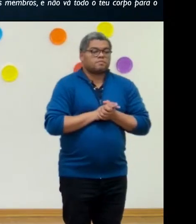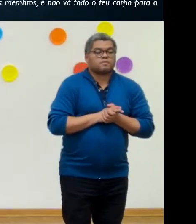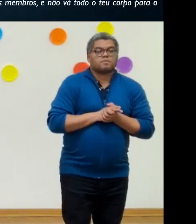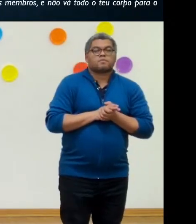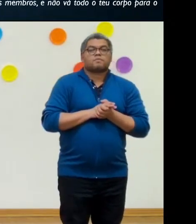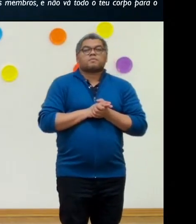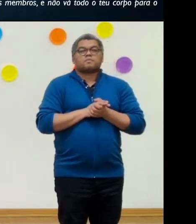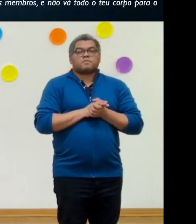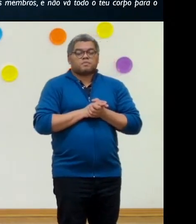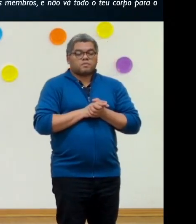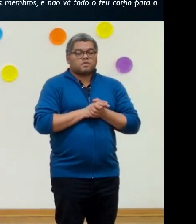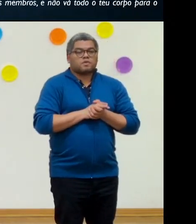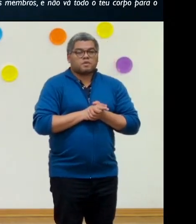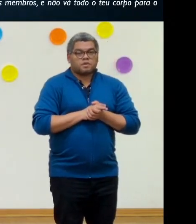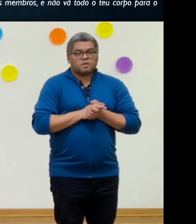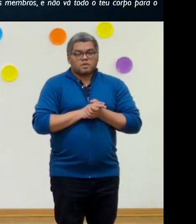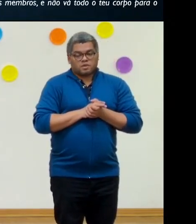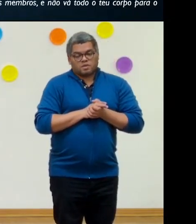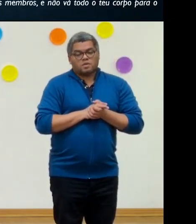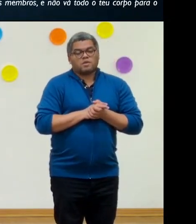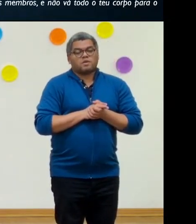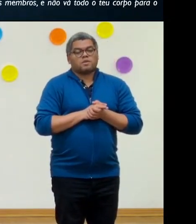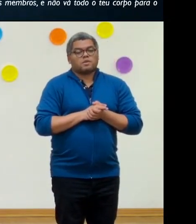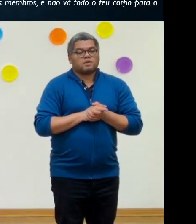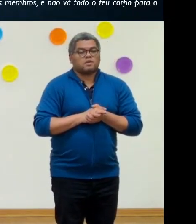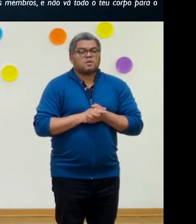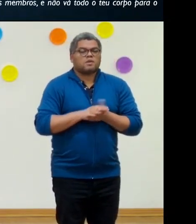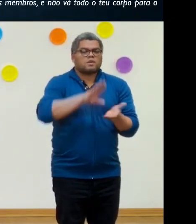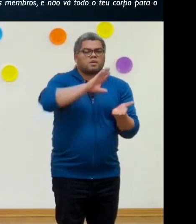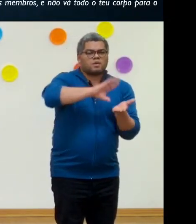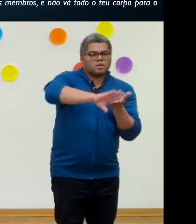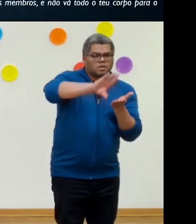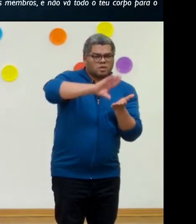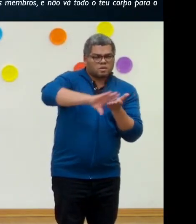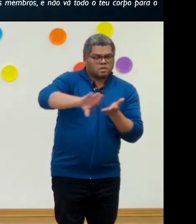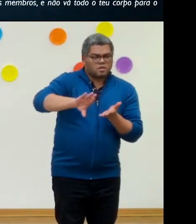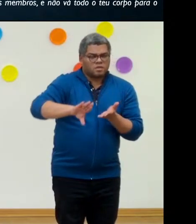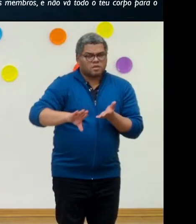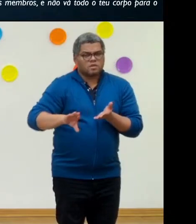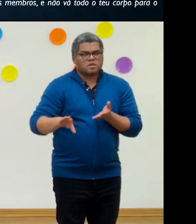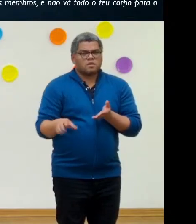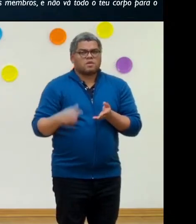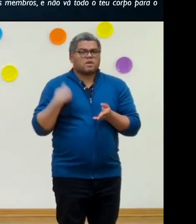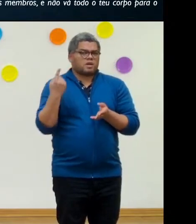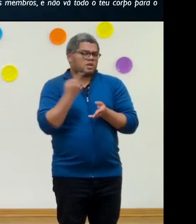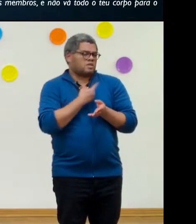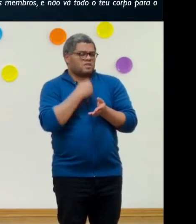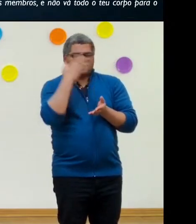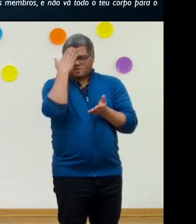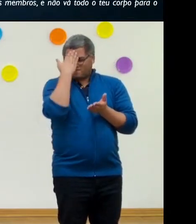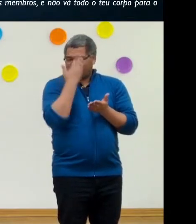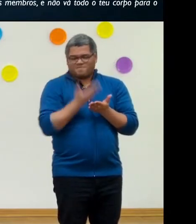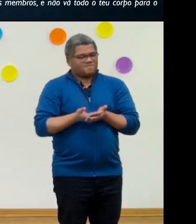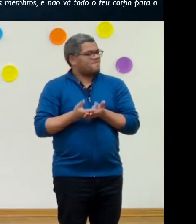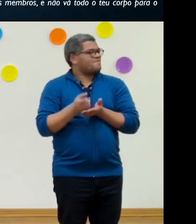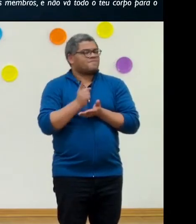Renuncie àquilo que o mundo te oferece, te faz pecar por um bem muito maior. A gente não acredita nisso, né?